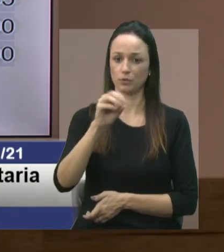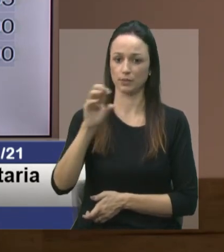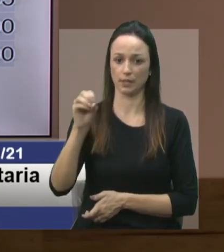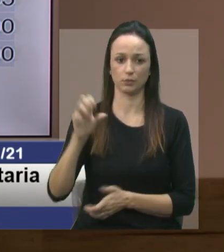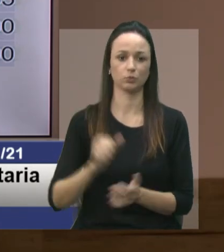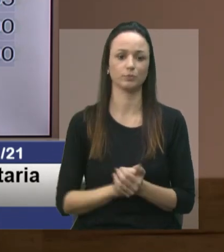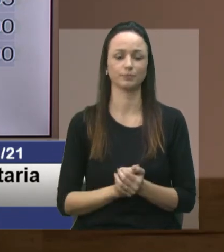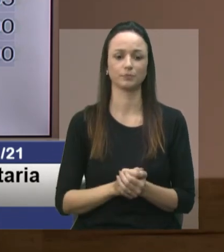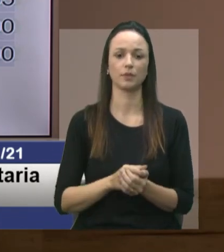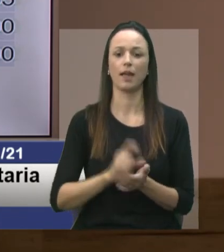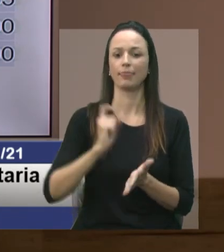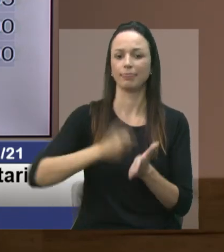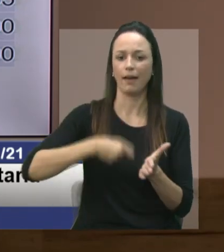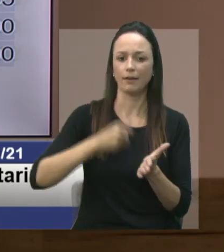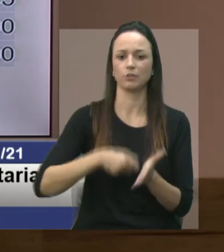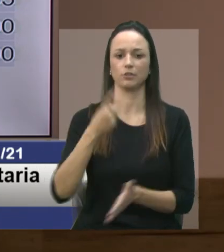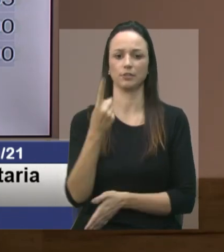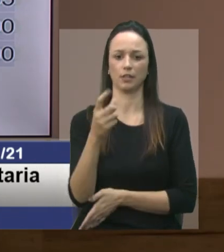24.800.000, taxas,